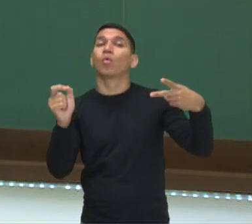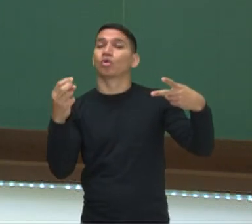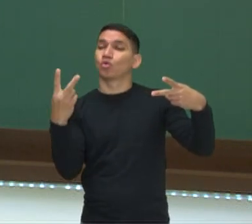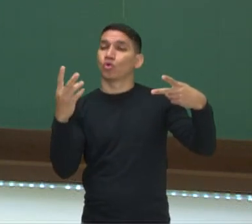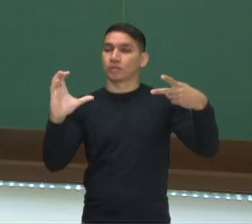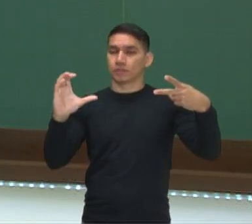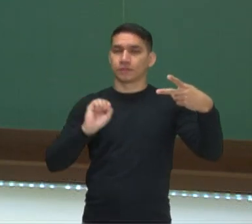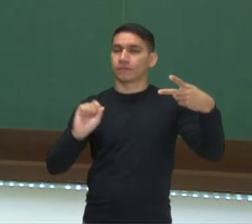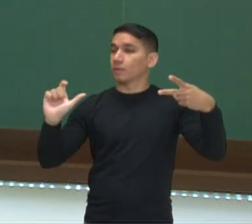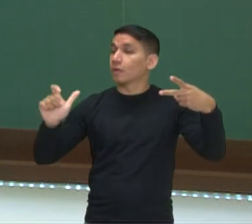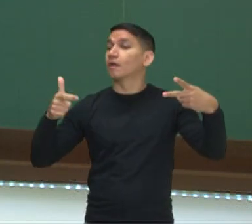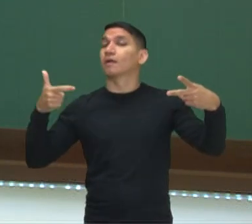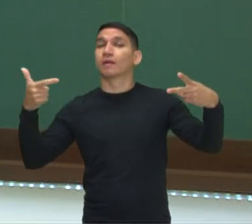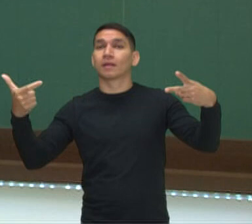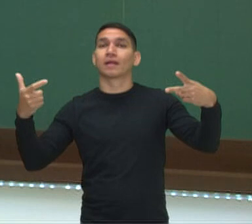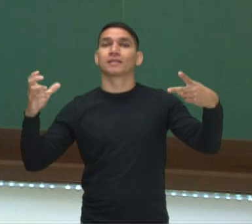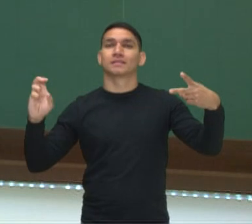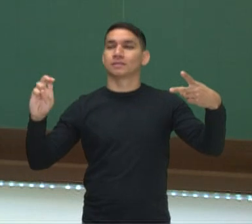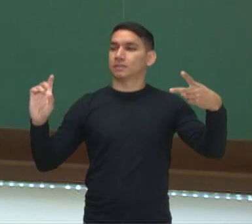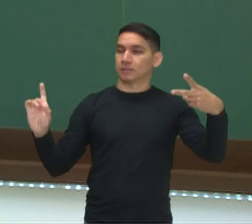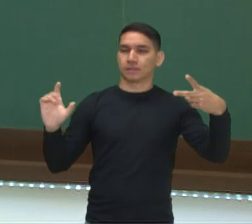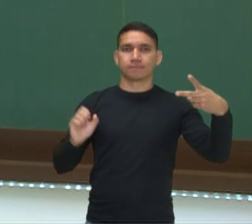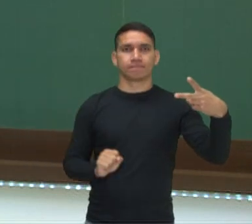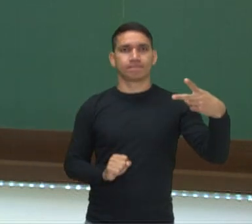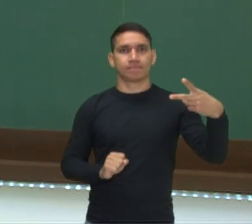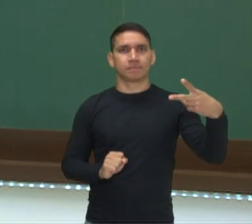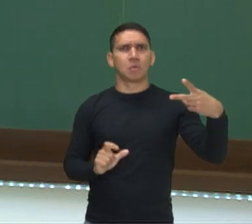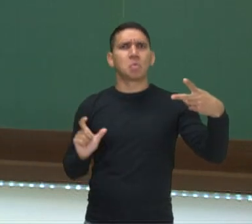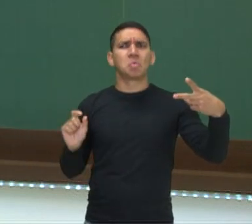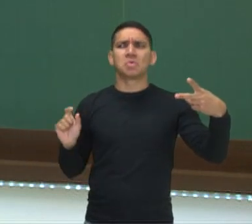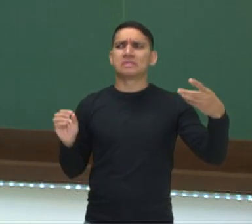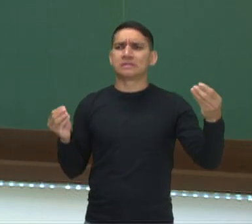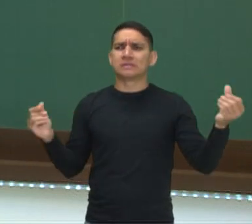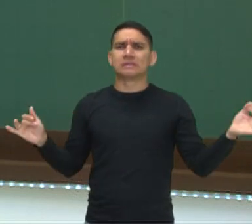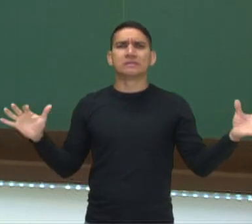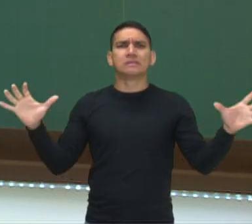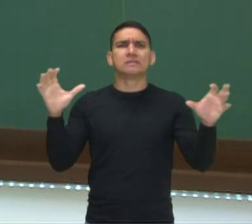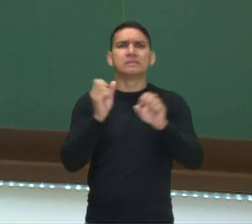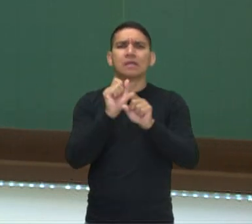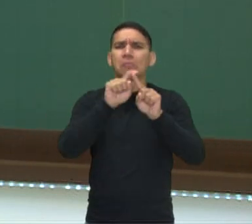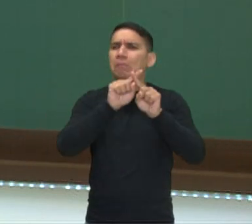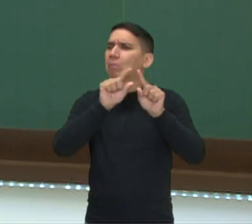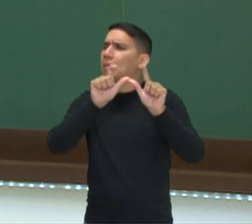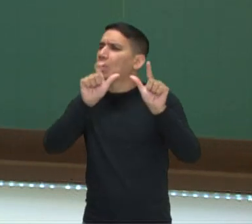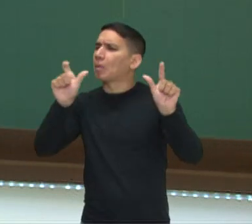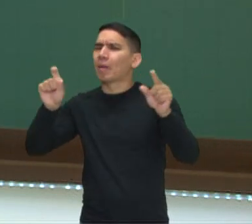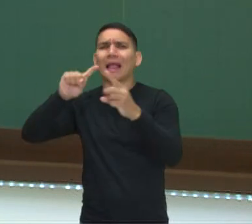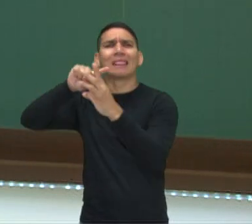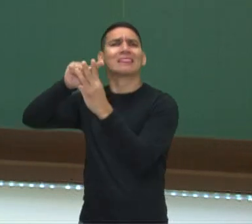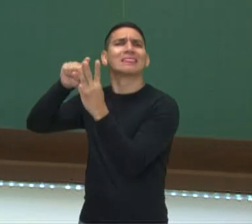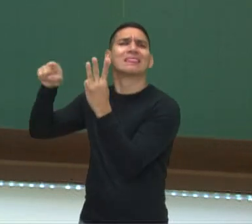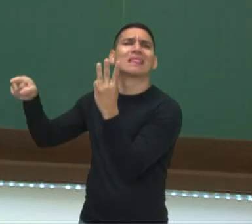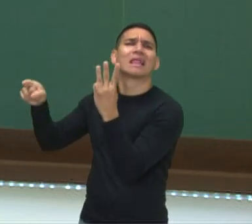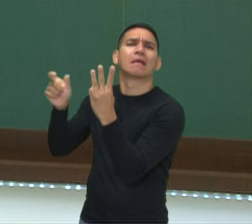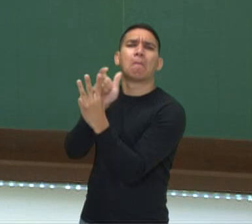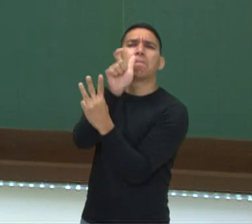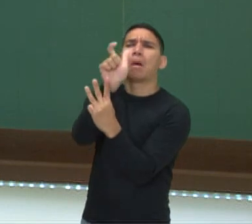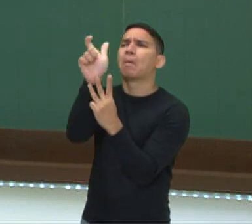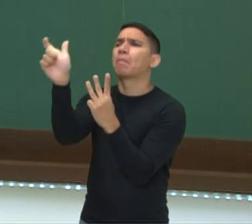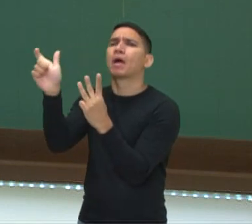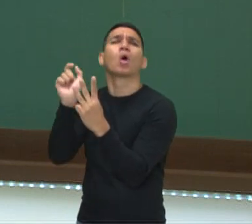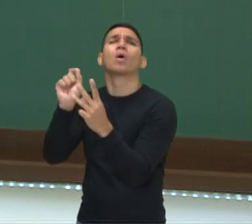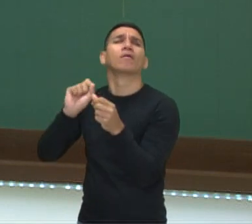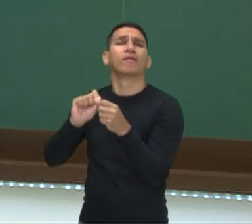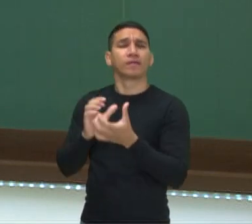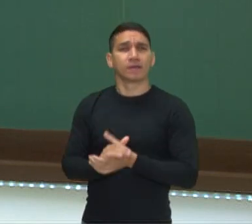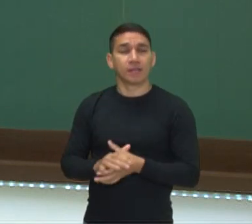2C e o outro pedaço 5D. O que eu faço ali em cima, ali com aqueles três monômiozinhos? Eu